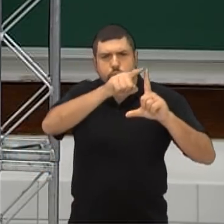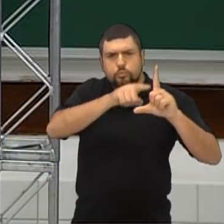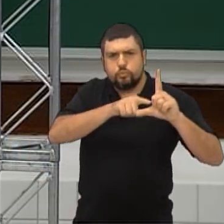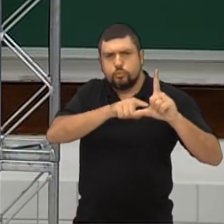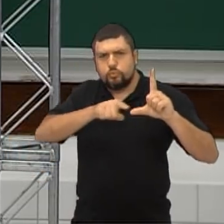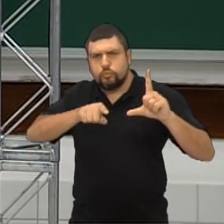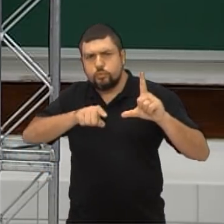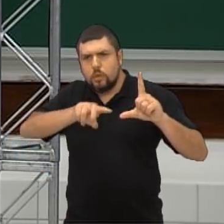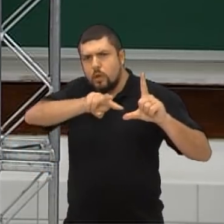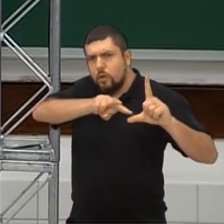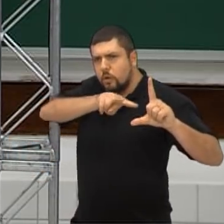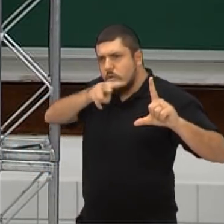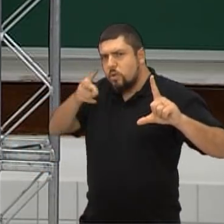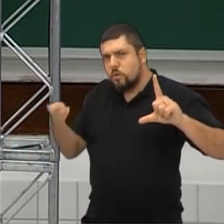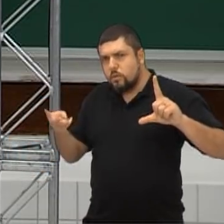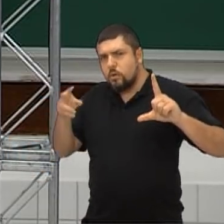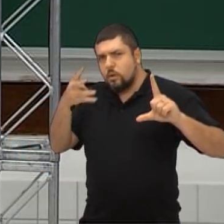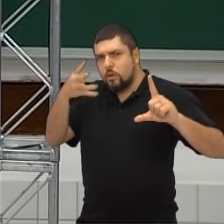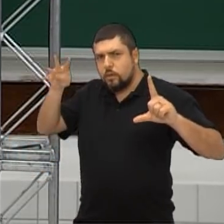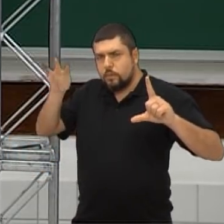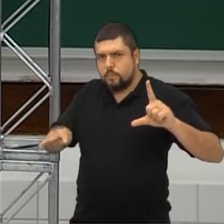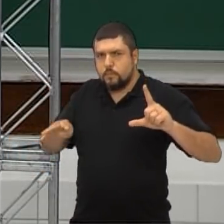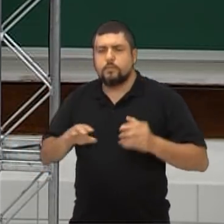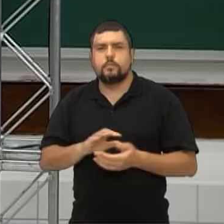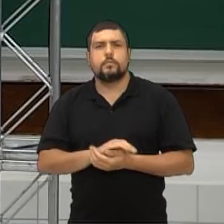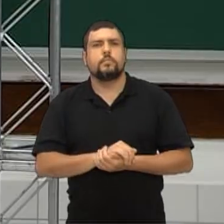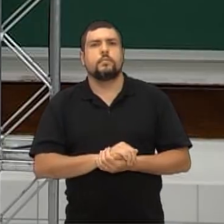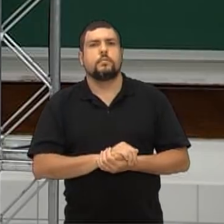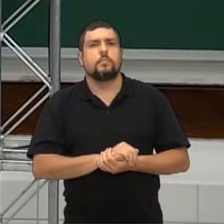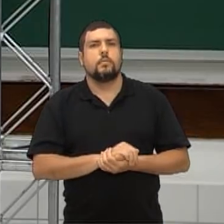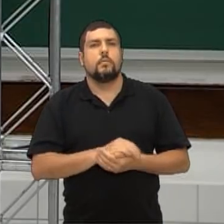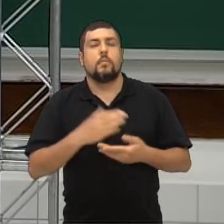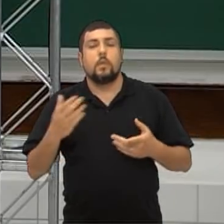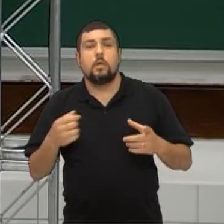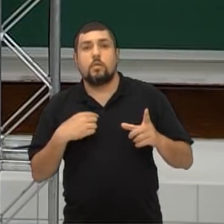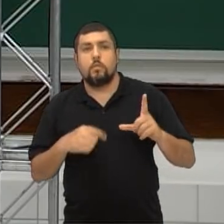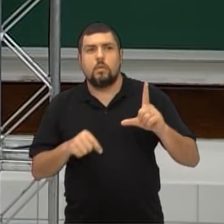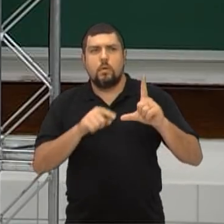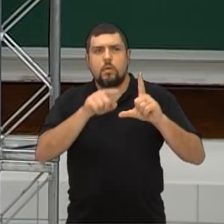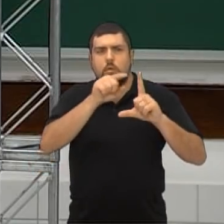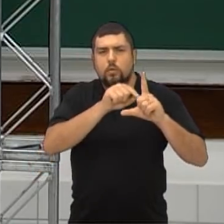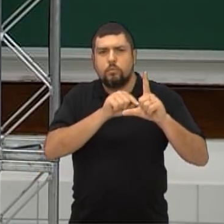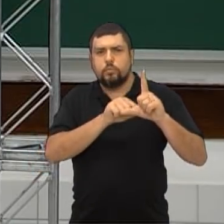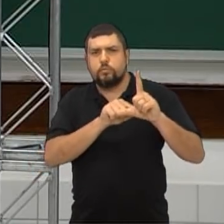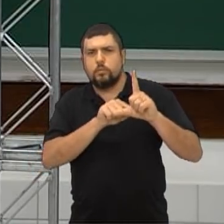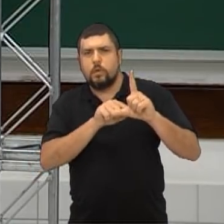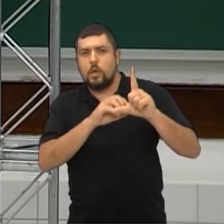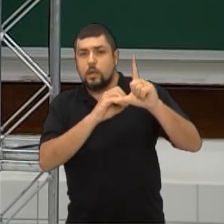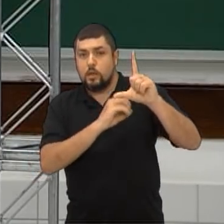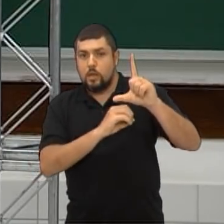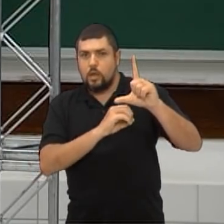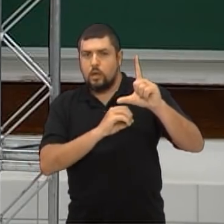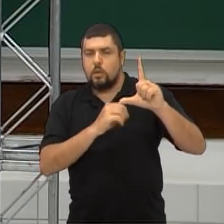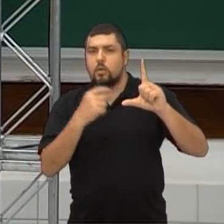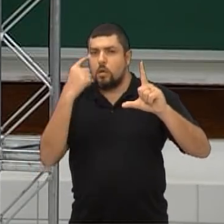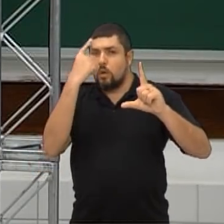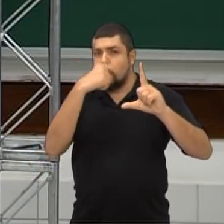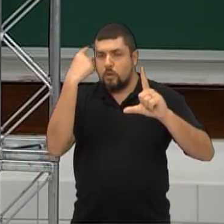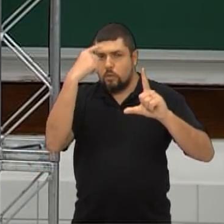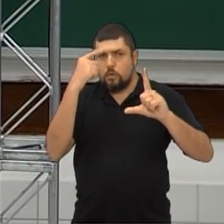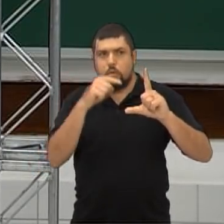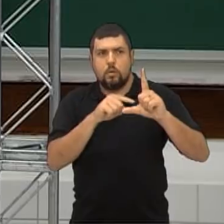em uma tabela. Olha só, na nossa tabela a gente tinha o ponto 0 em horas de estudo e a nota